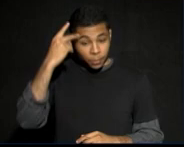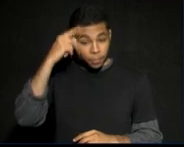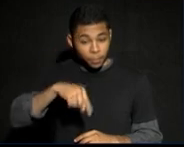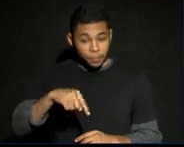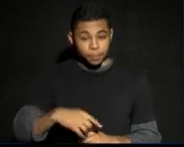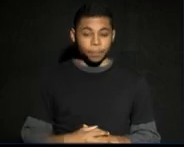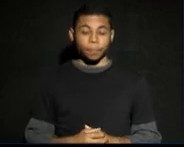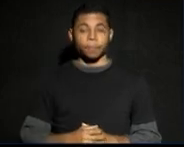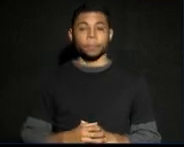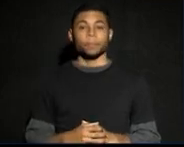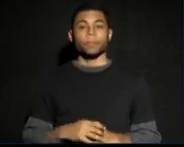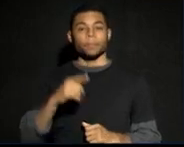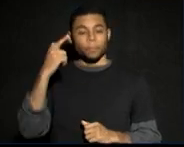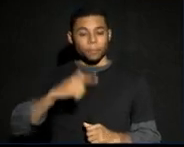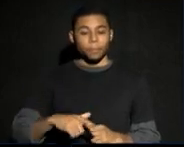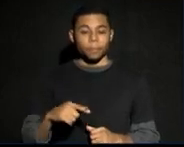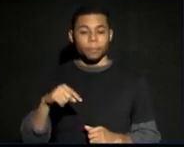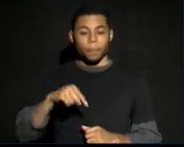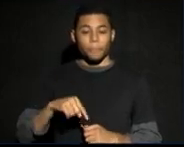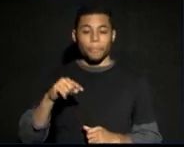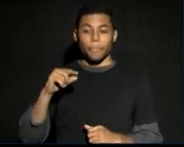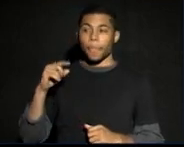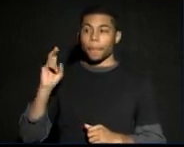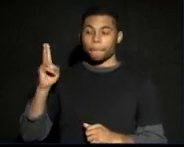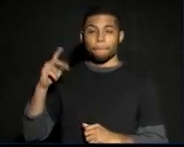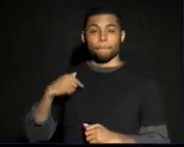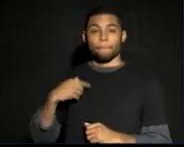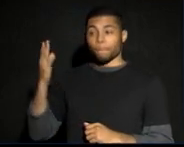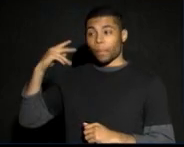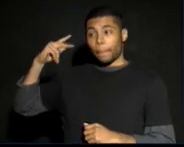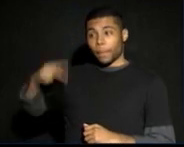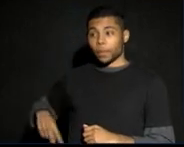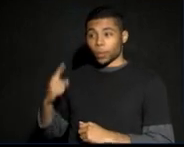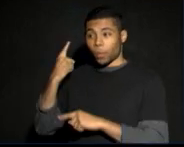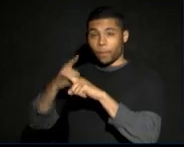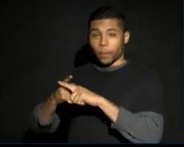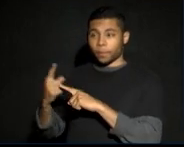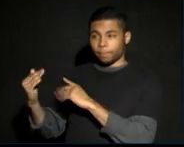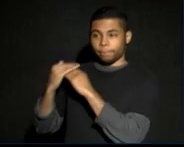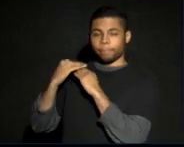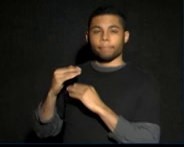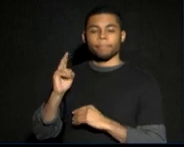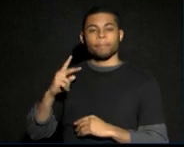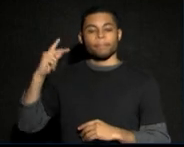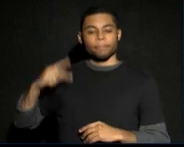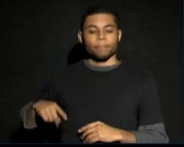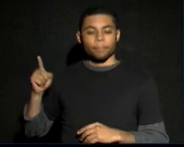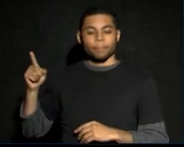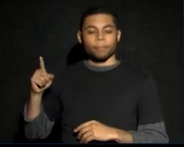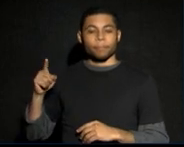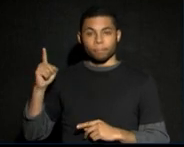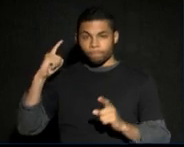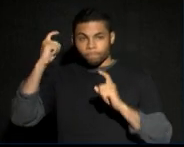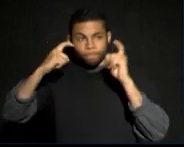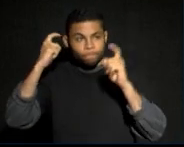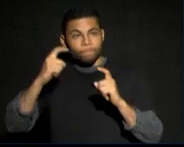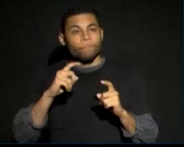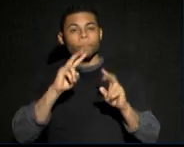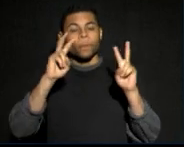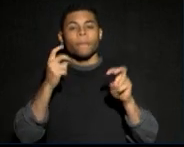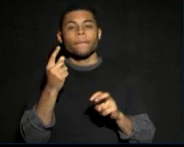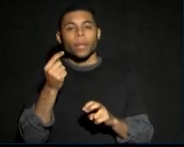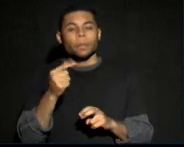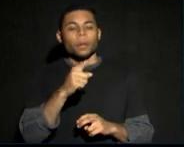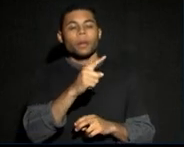hálito a história de São Paulo essa na Dota foi a forma ligação que o recibo da presidência uma vez que presidência muito preocupada